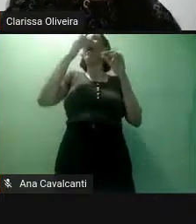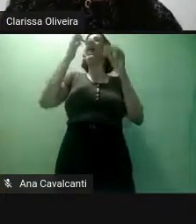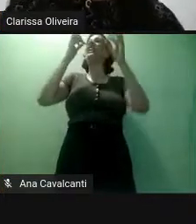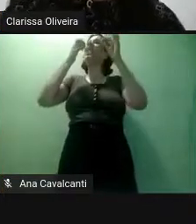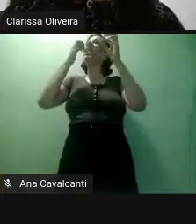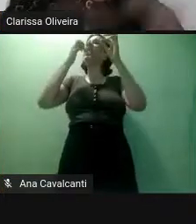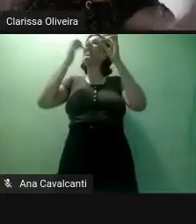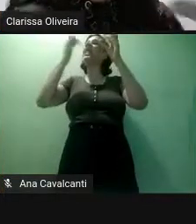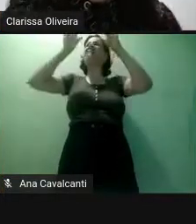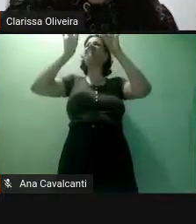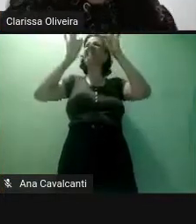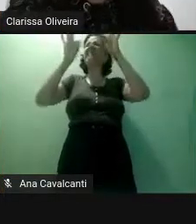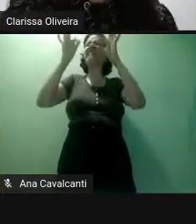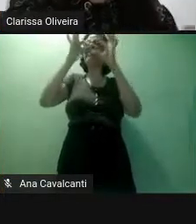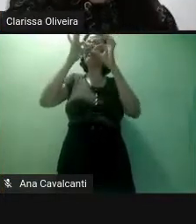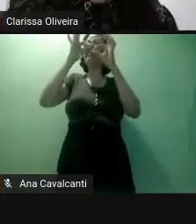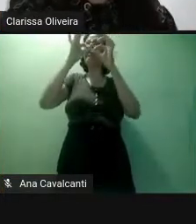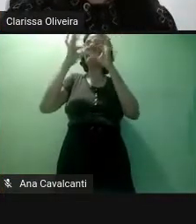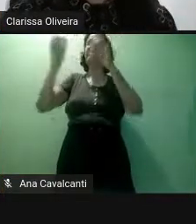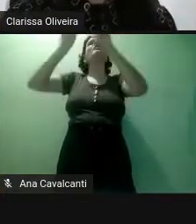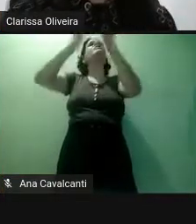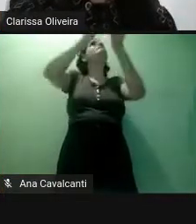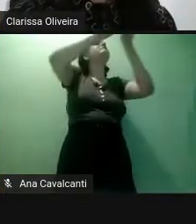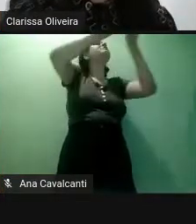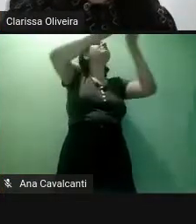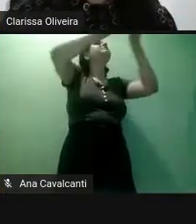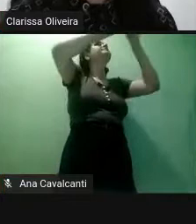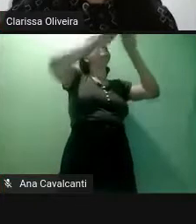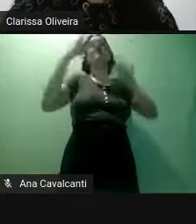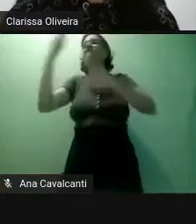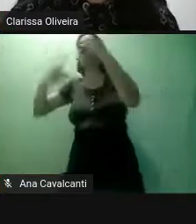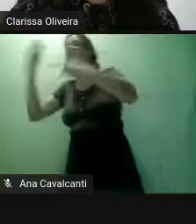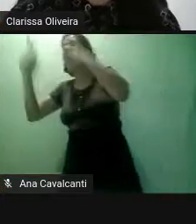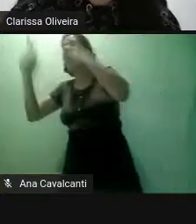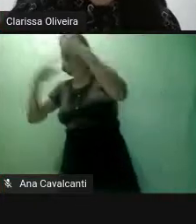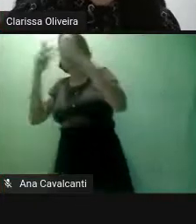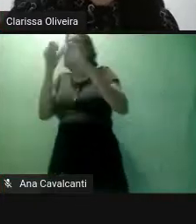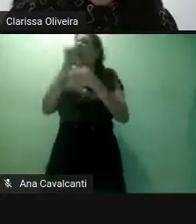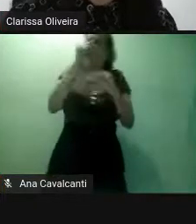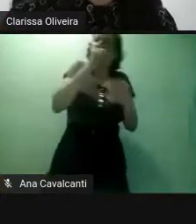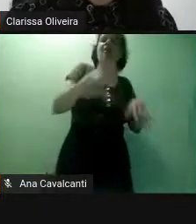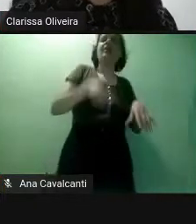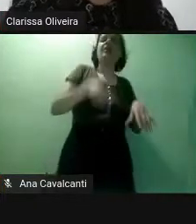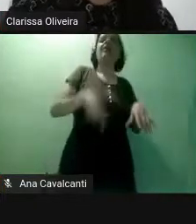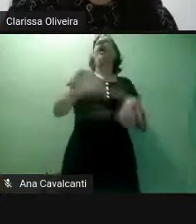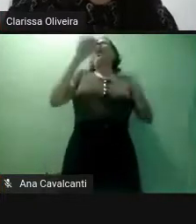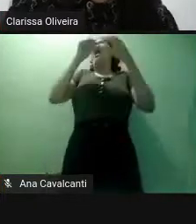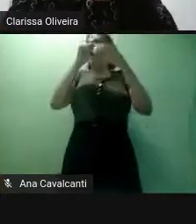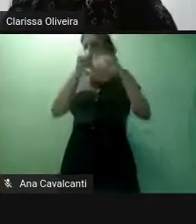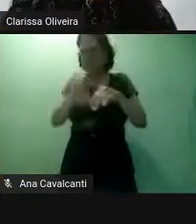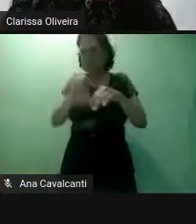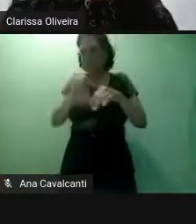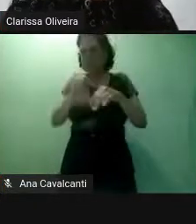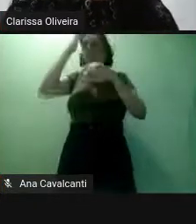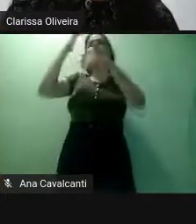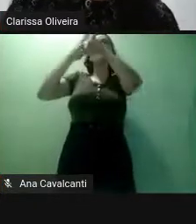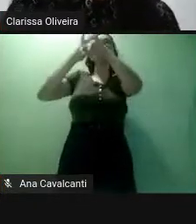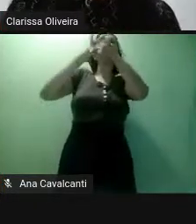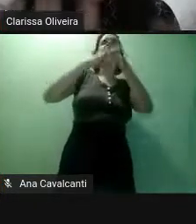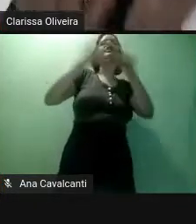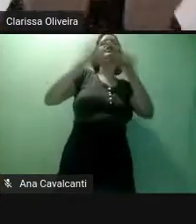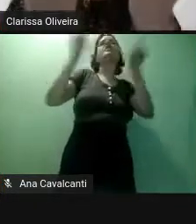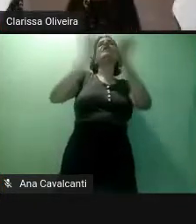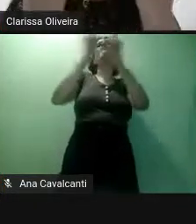que são espalhadas pelo ar, pela fala, pela tosse, pelo espirro de uma pessoa contaminada e